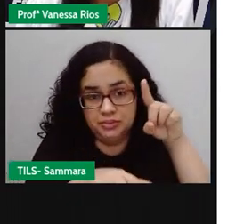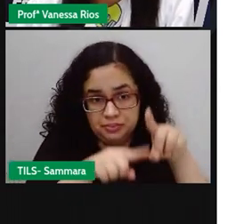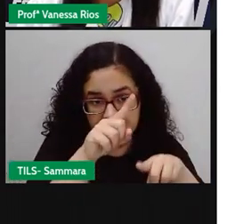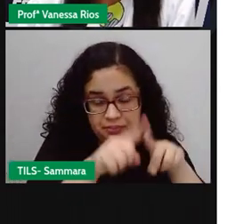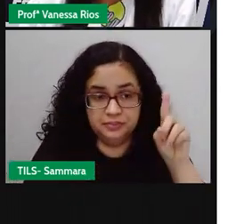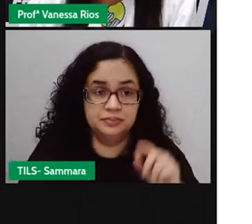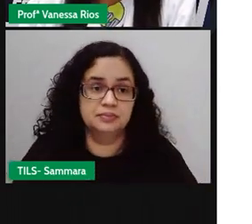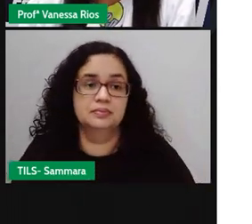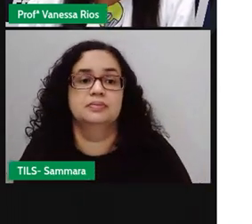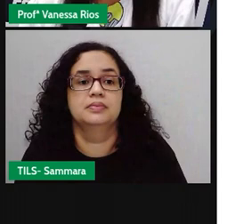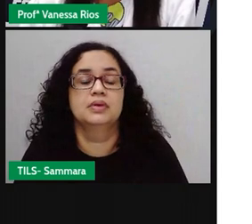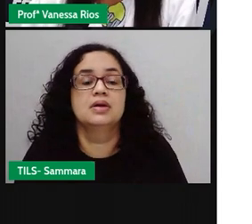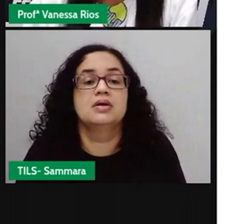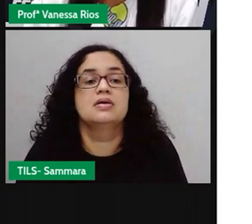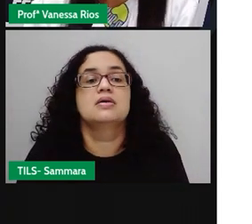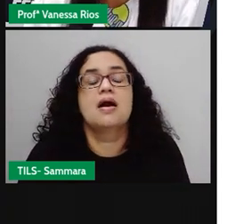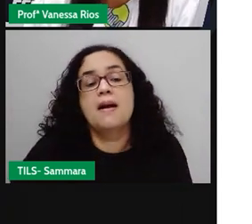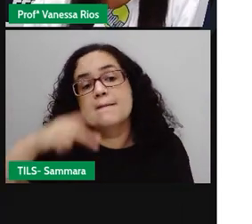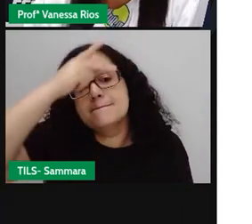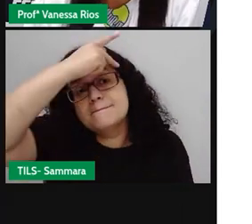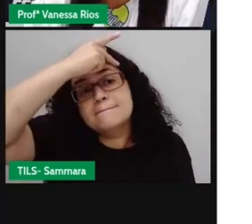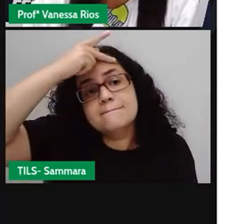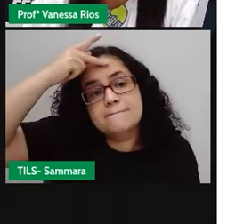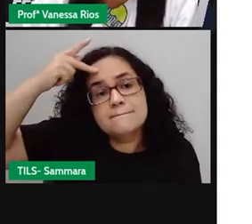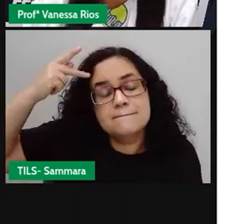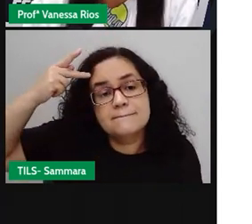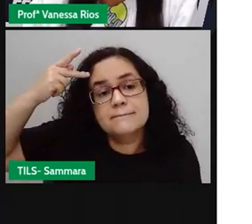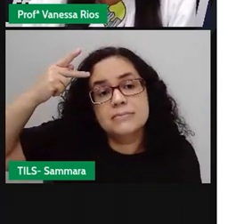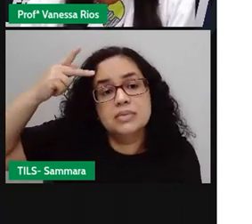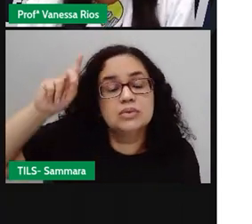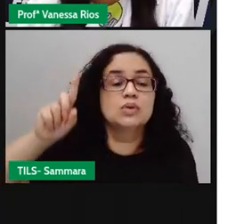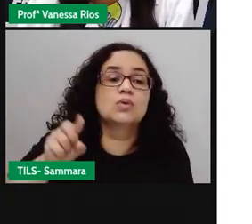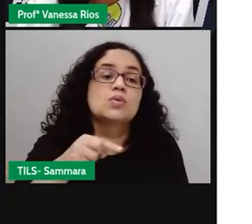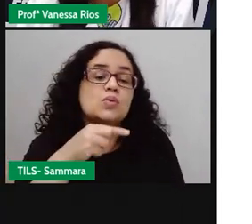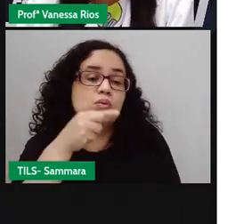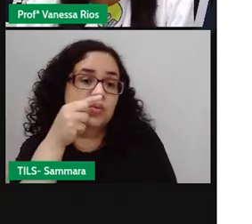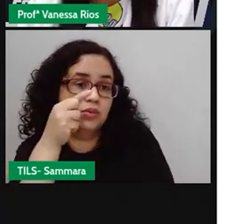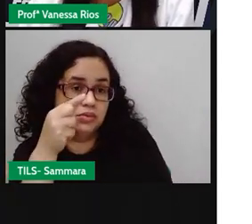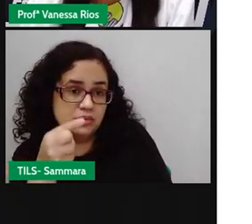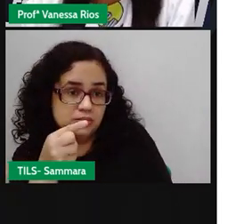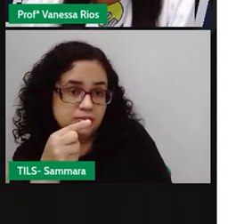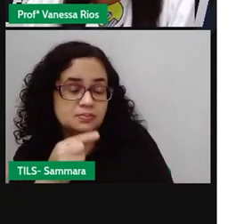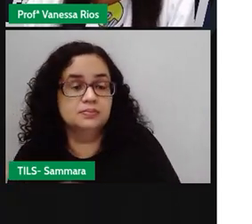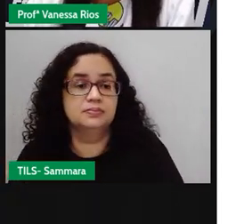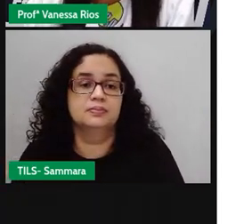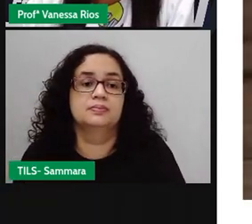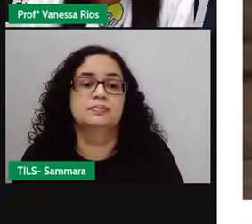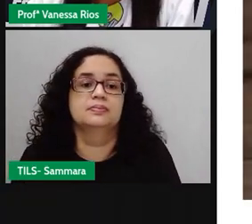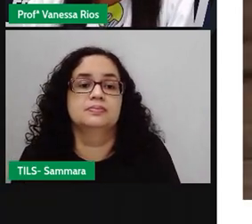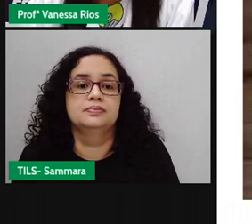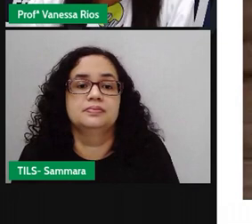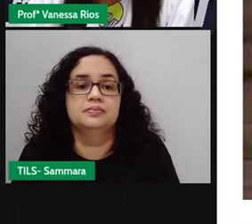materiais, em que as pessoas juntam e deixam para as outras, ou também que juntam para si mesmas.